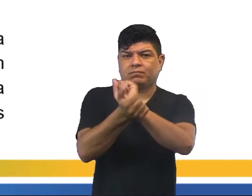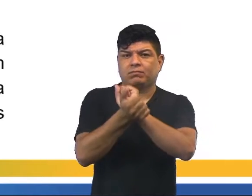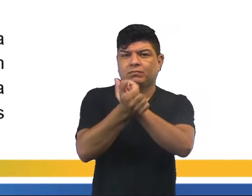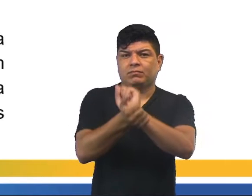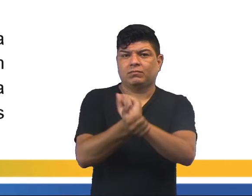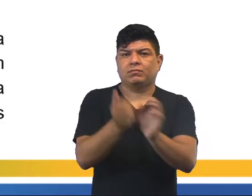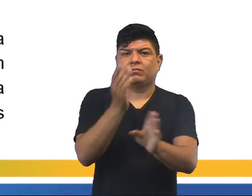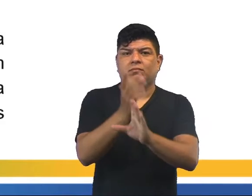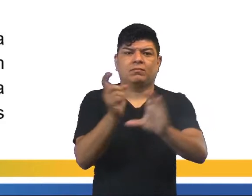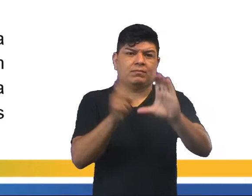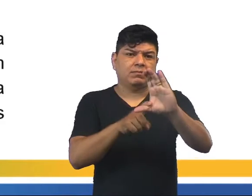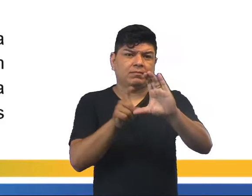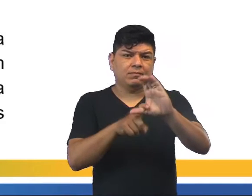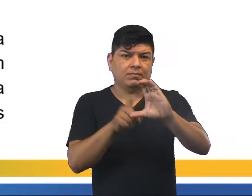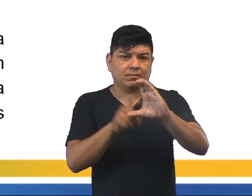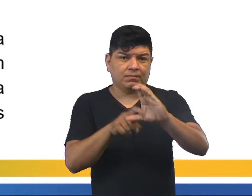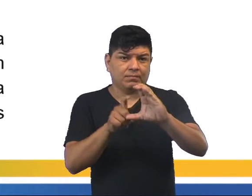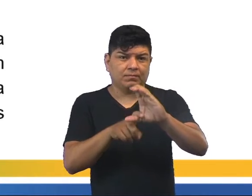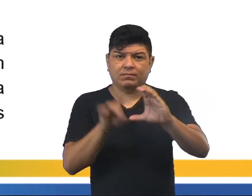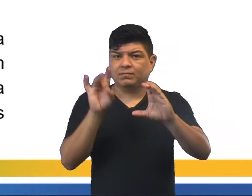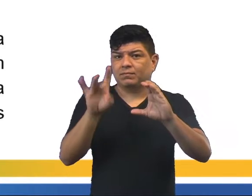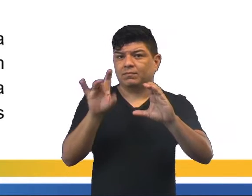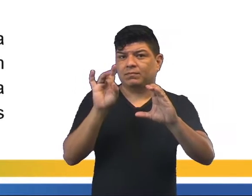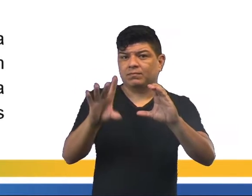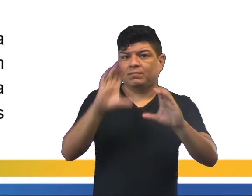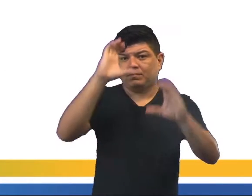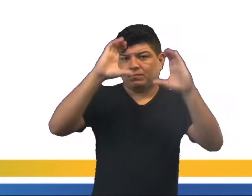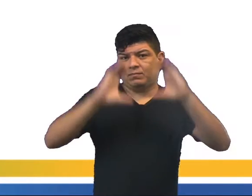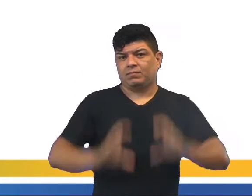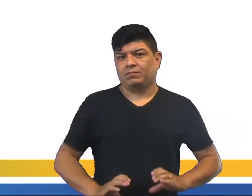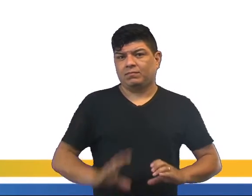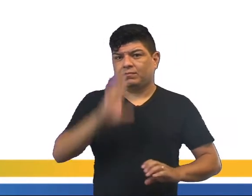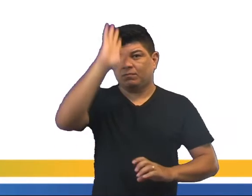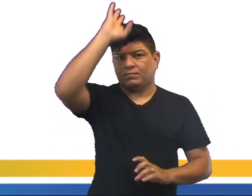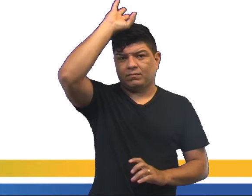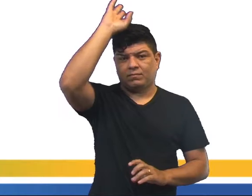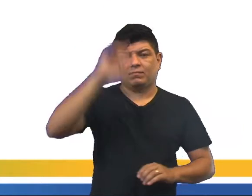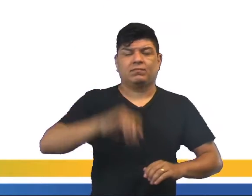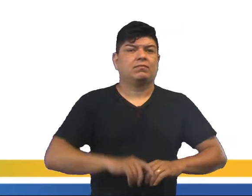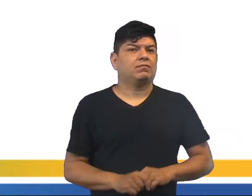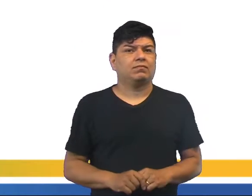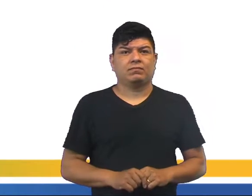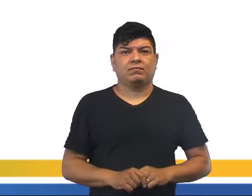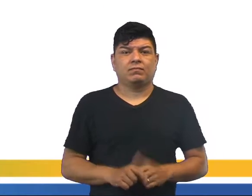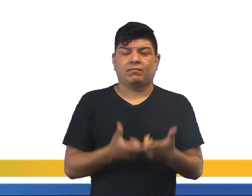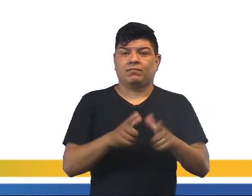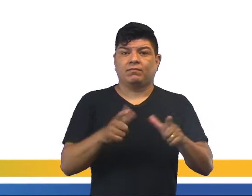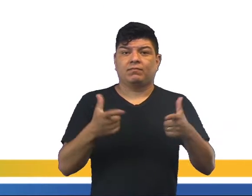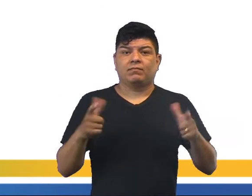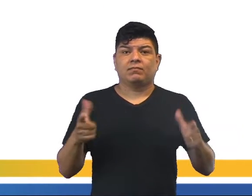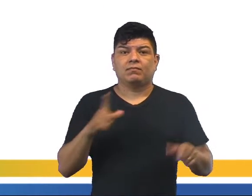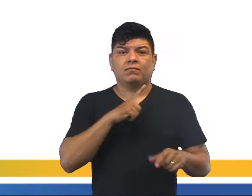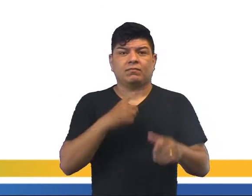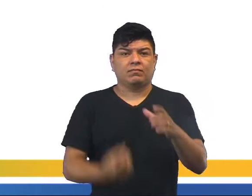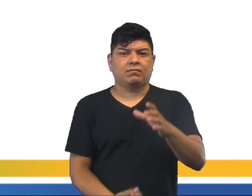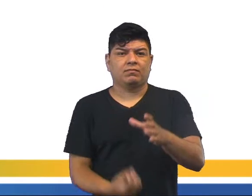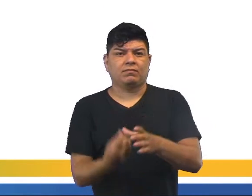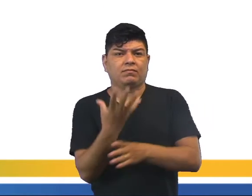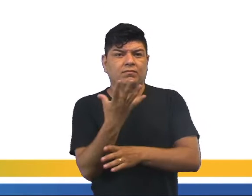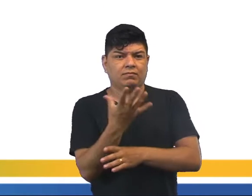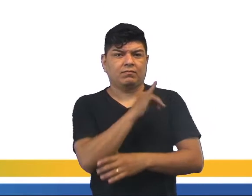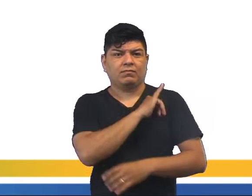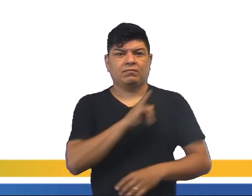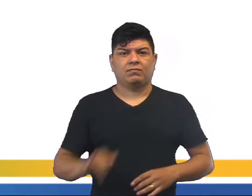por dívidas, né, que era válida somente para cidadãos romanos. Bom, a formação e a expansão do